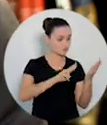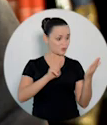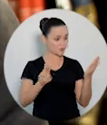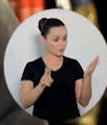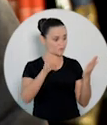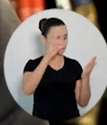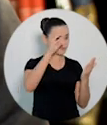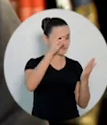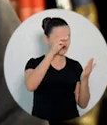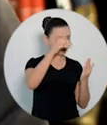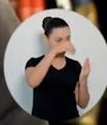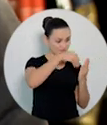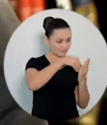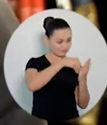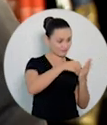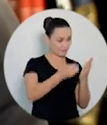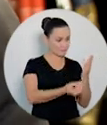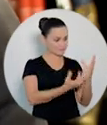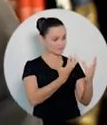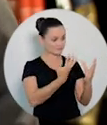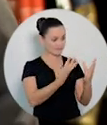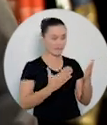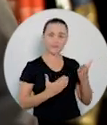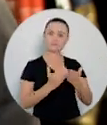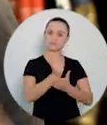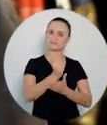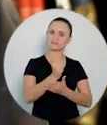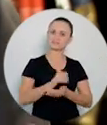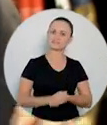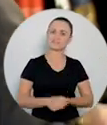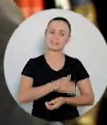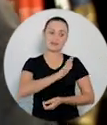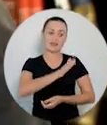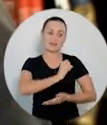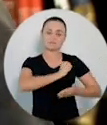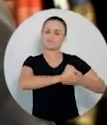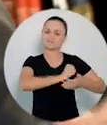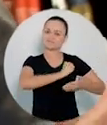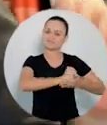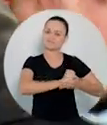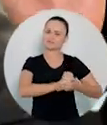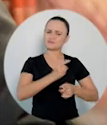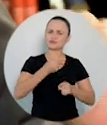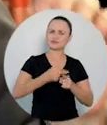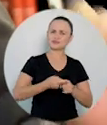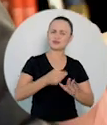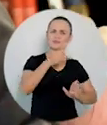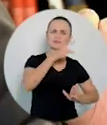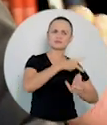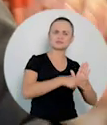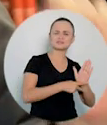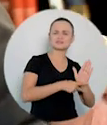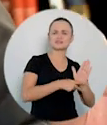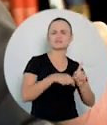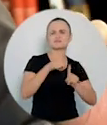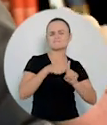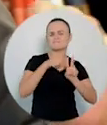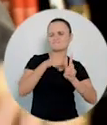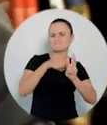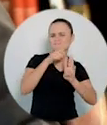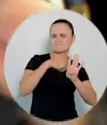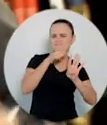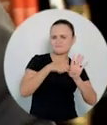resultado. E aí nessa hora o coração já disparou, porque é um projeto de meses. Eu comecei o processo seletivo em outubro de